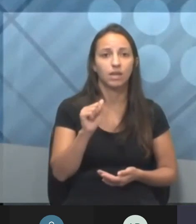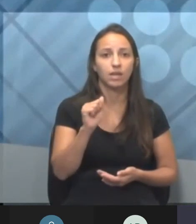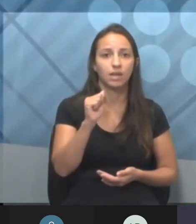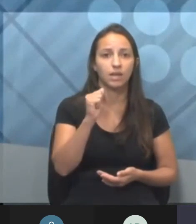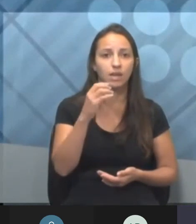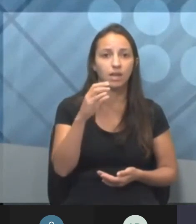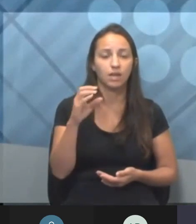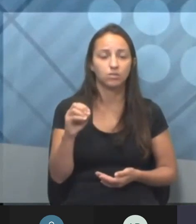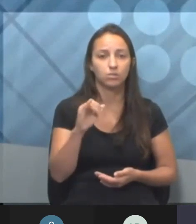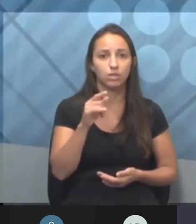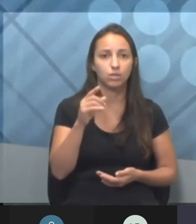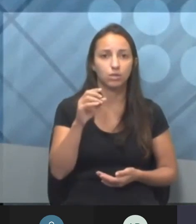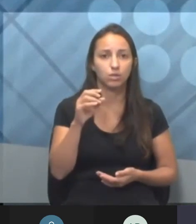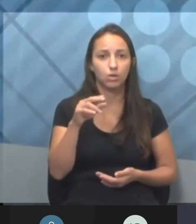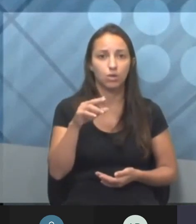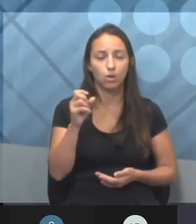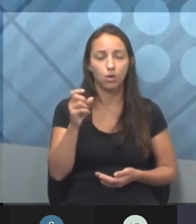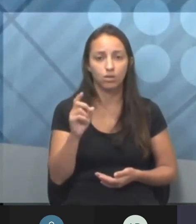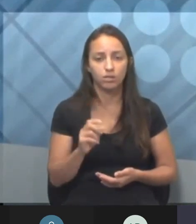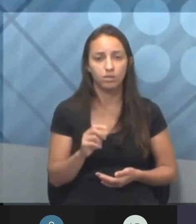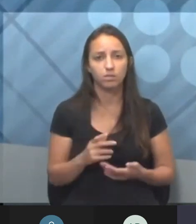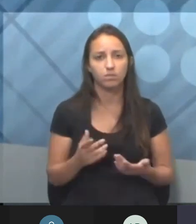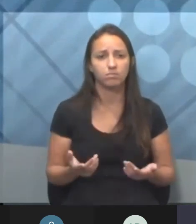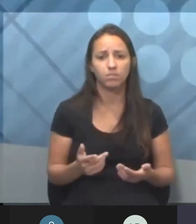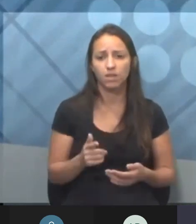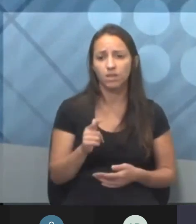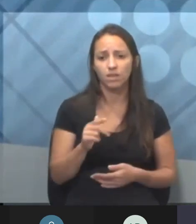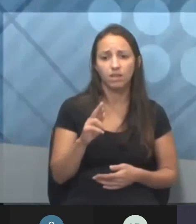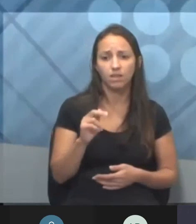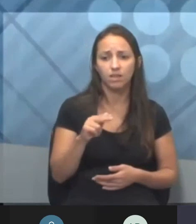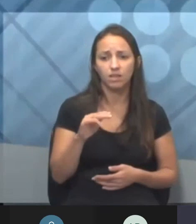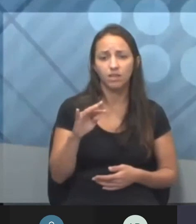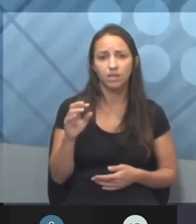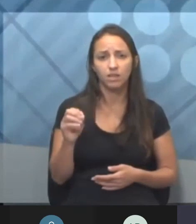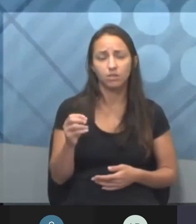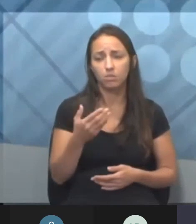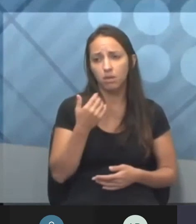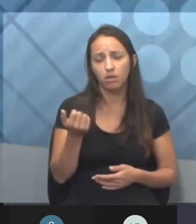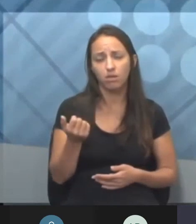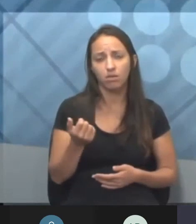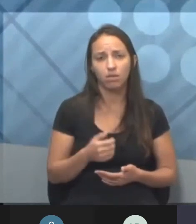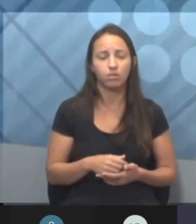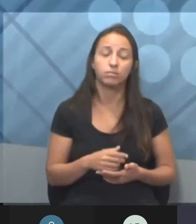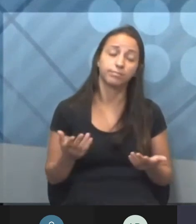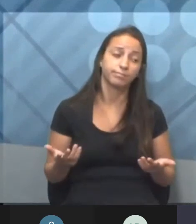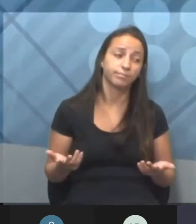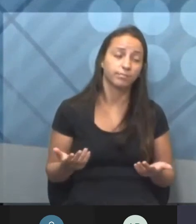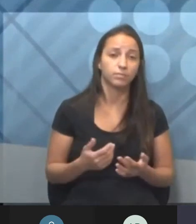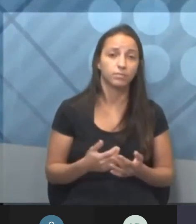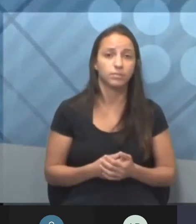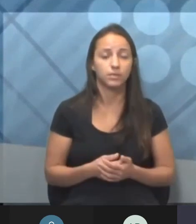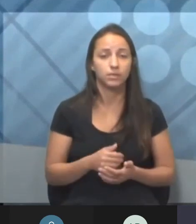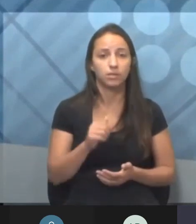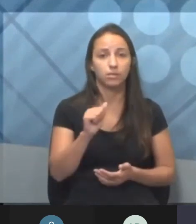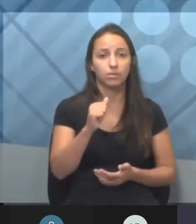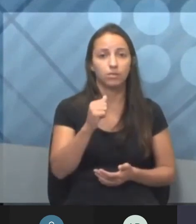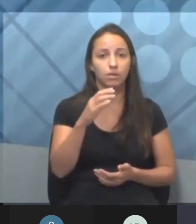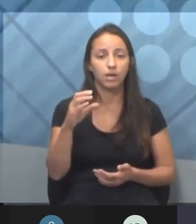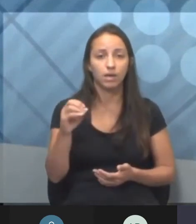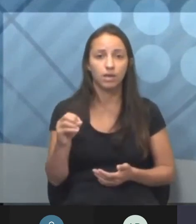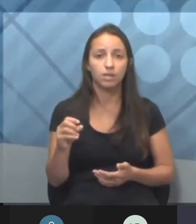inox nas bancadas das escolas, tá certo? Mas granito, professora, é tão mais bonito. Ah, bom, o ácido